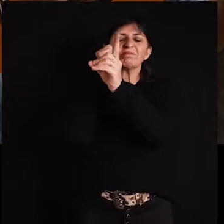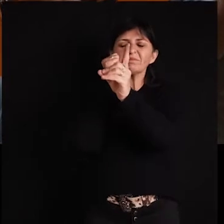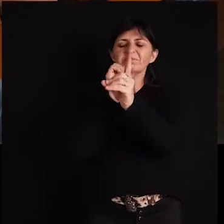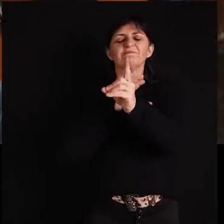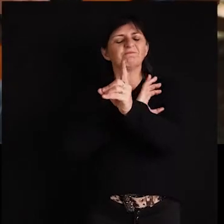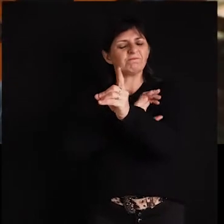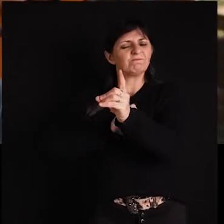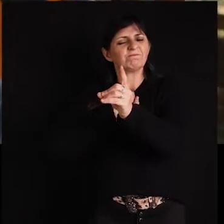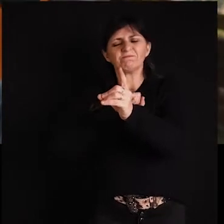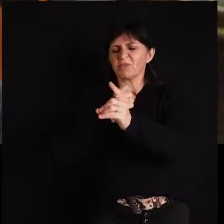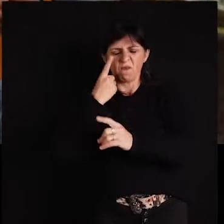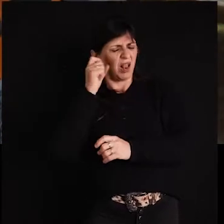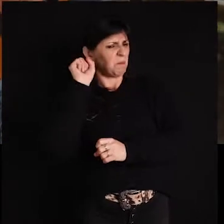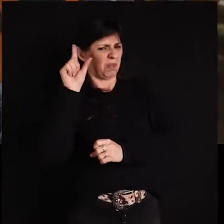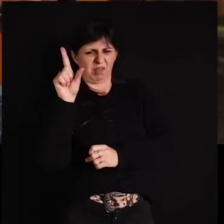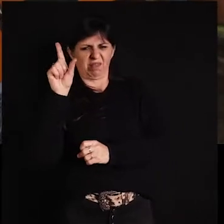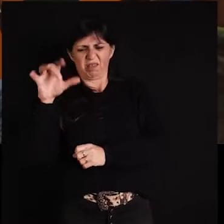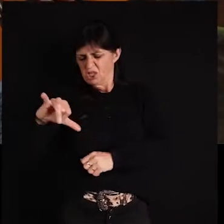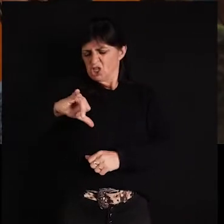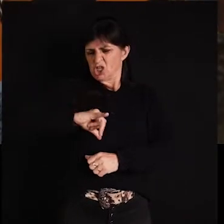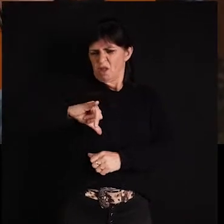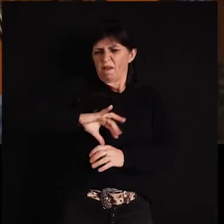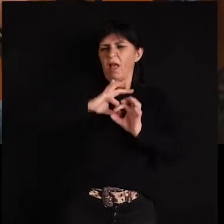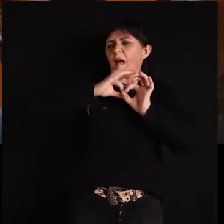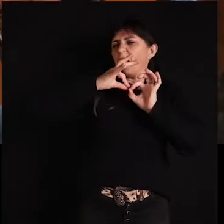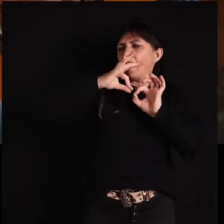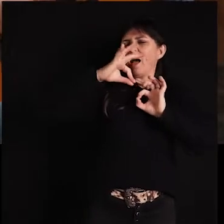Não vale a pena ficar sofrendo a distância.